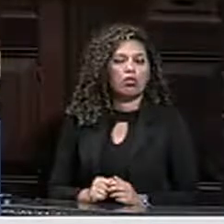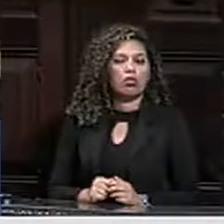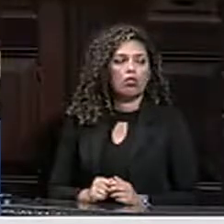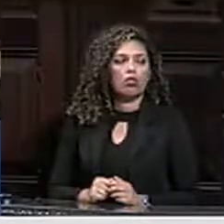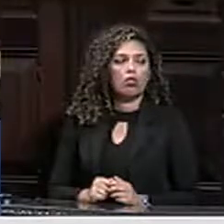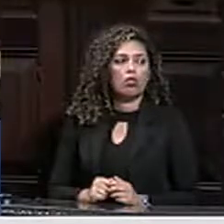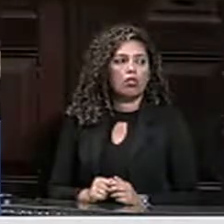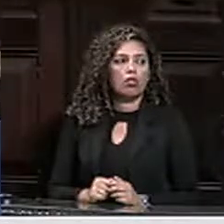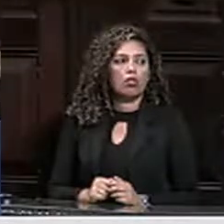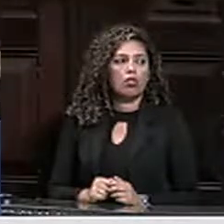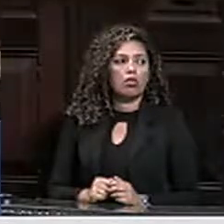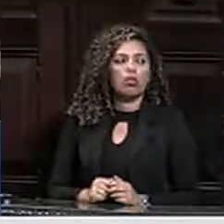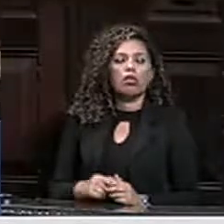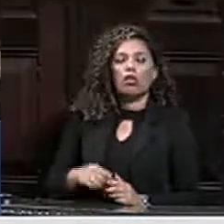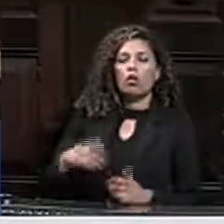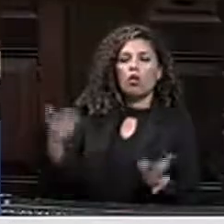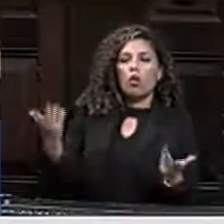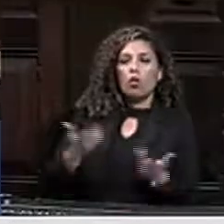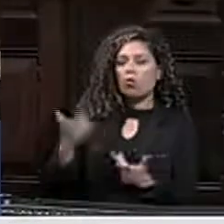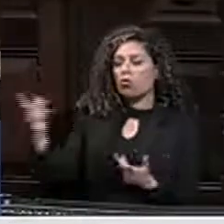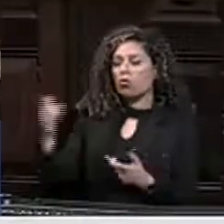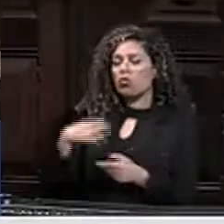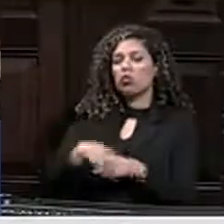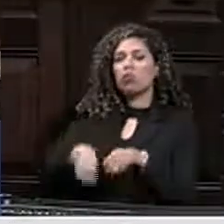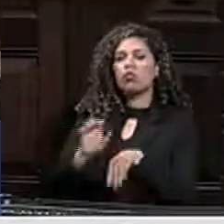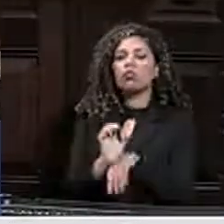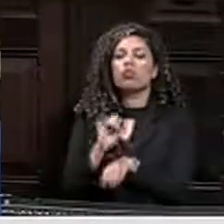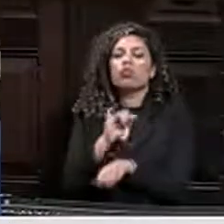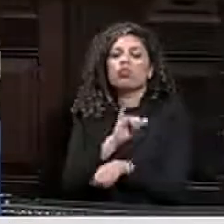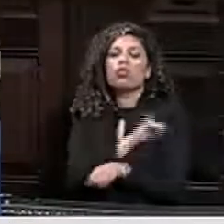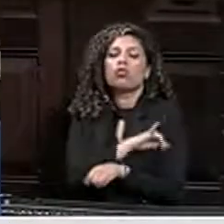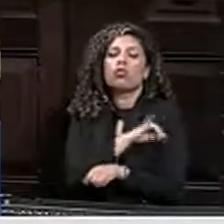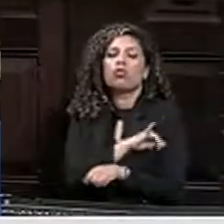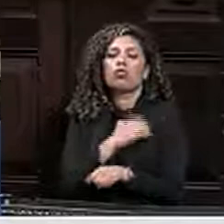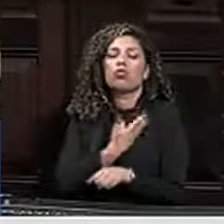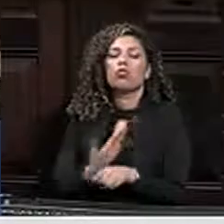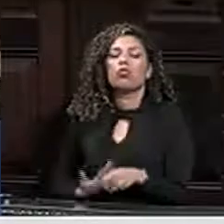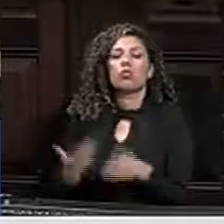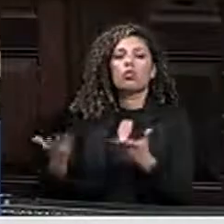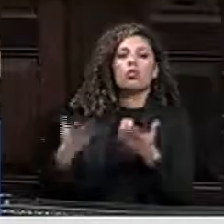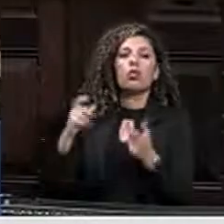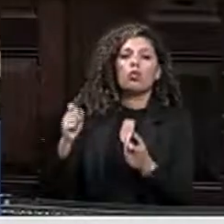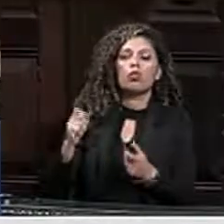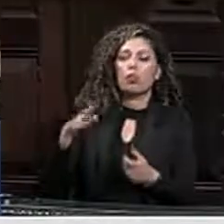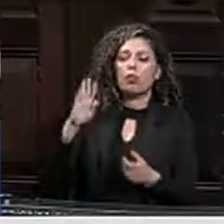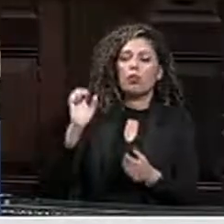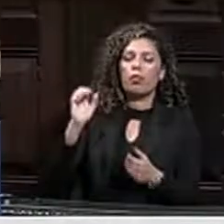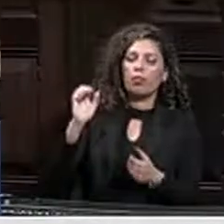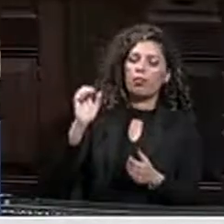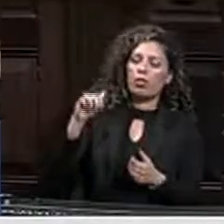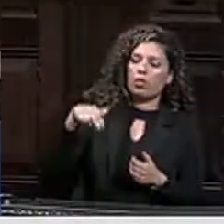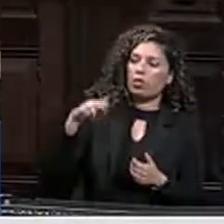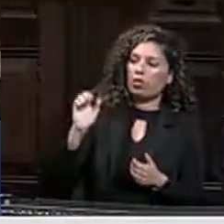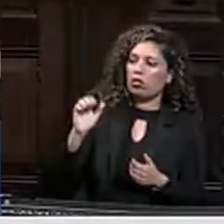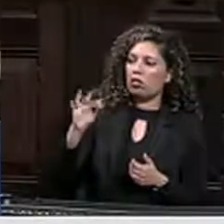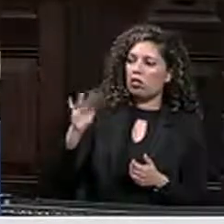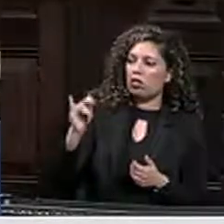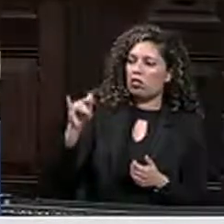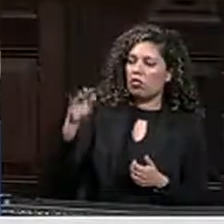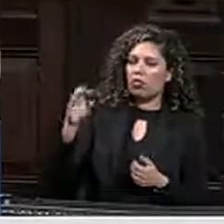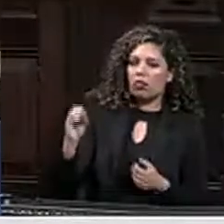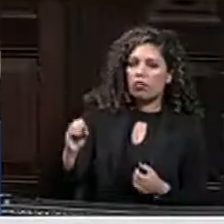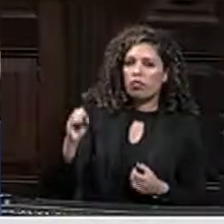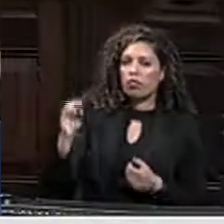onde você não vê o critério, onde você não vê a justificativa, onde você não vê o planejamento, você não vê o